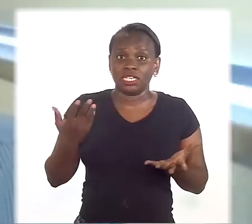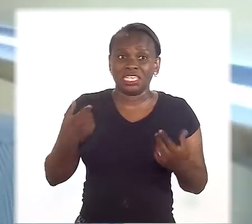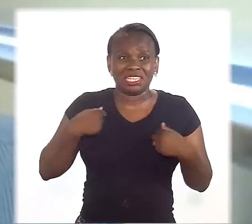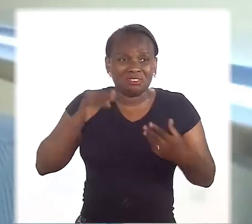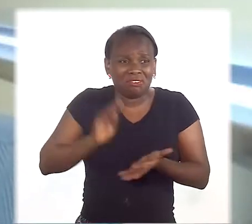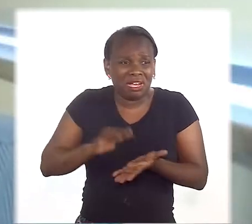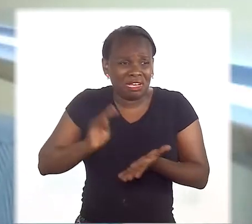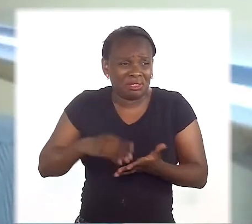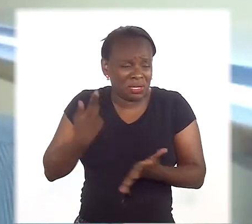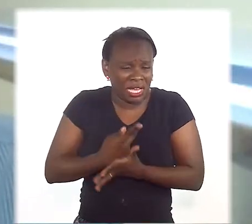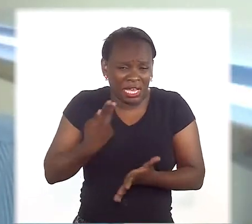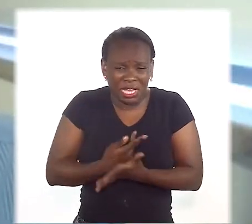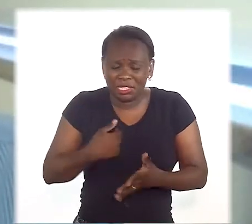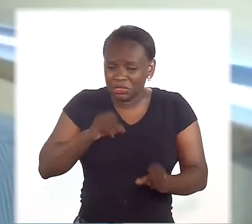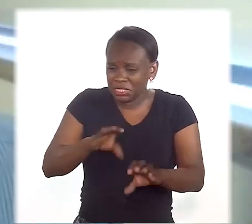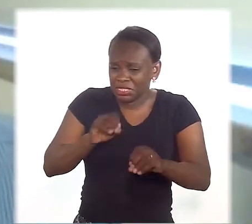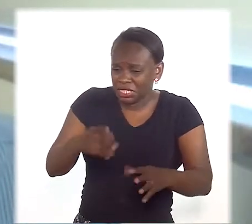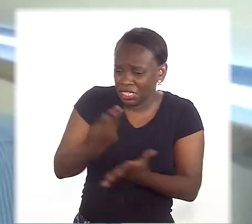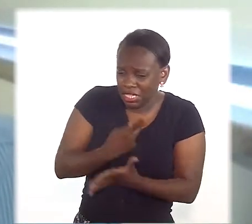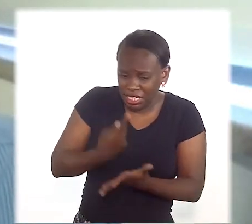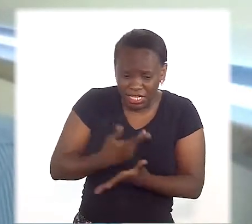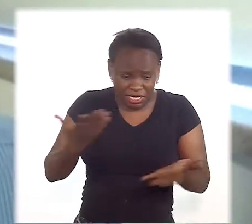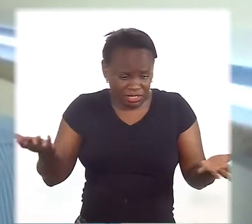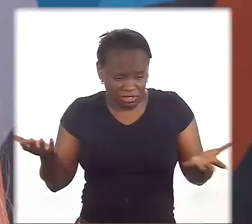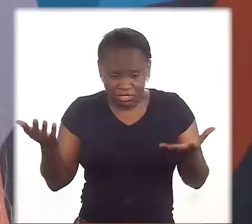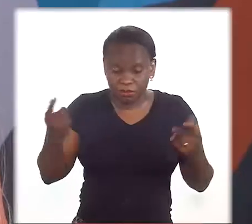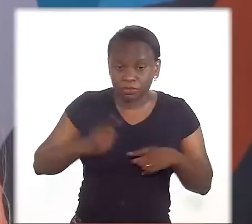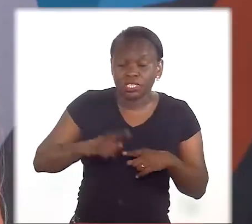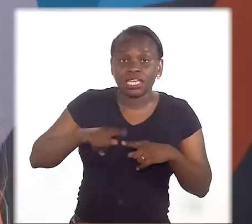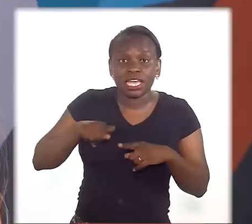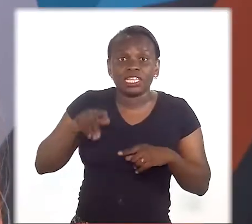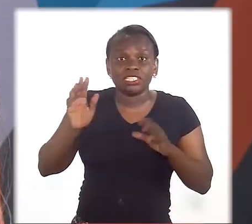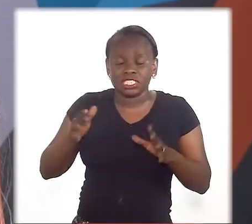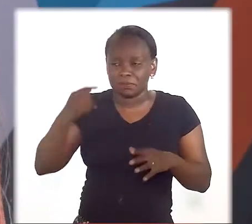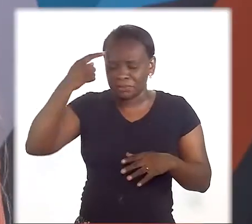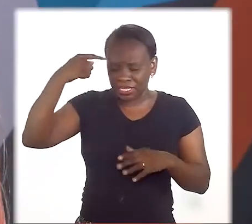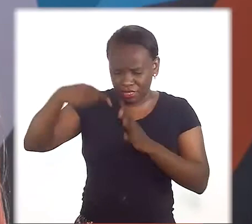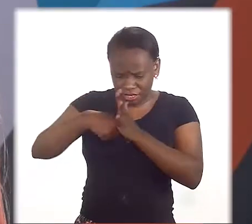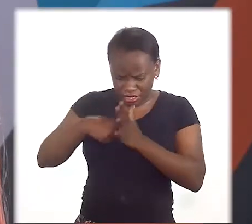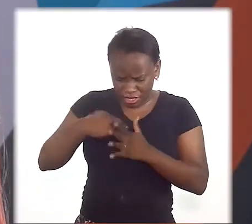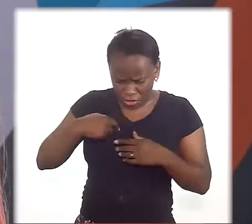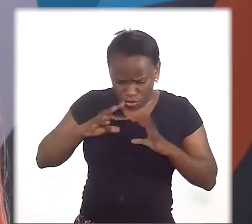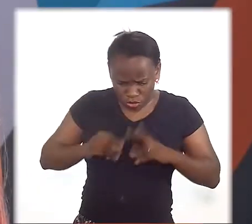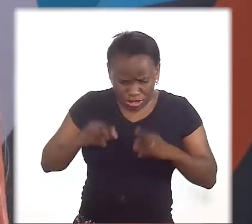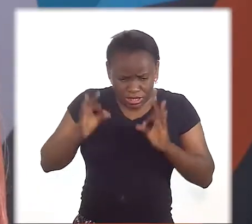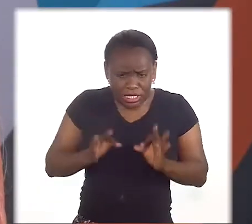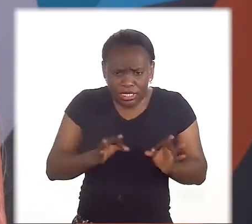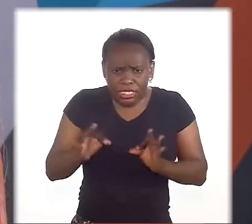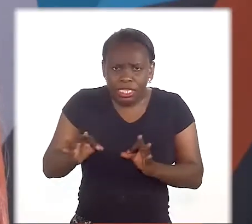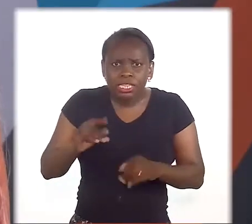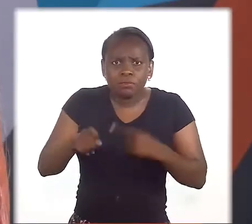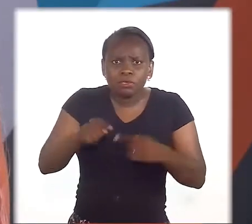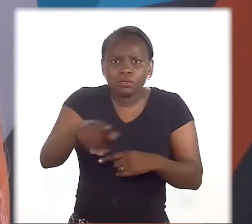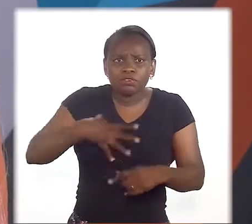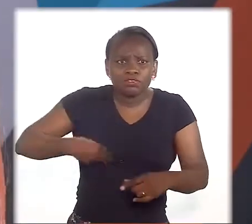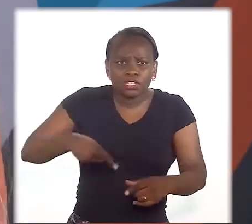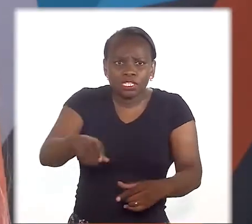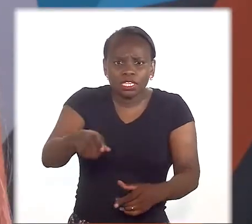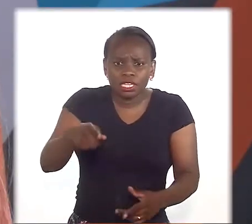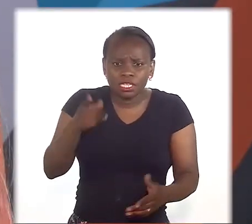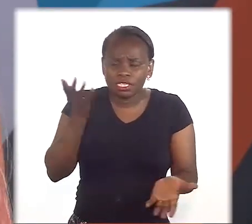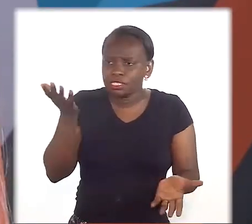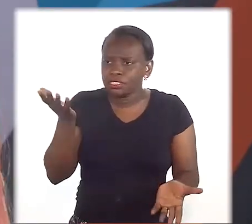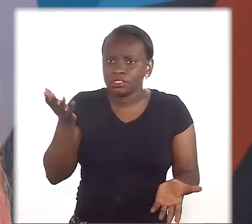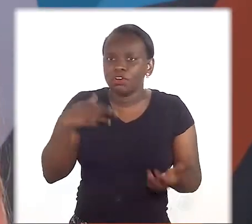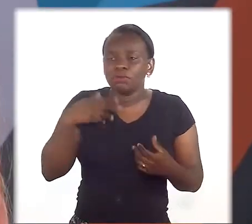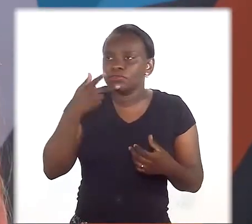algum defeito na criação, tendo em vista que ela fez no julgamento dela tudo certo e depois o filho caiu, vamos